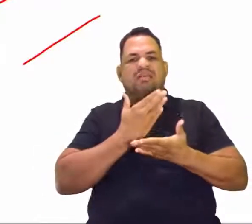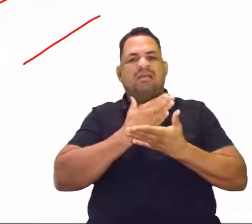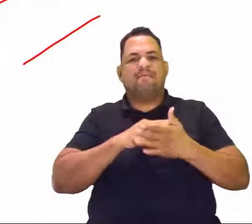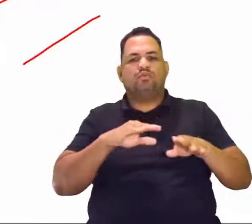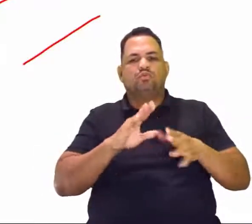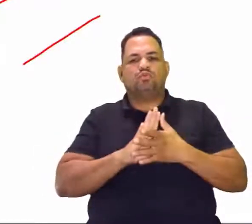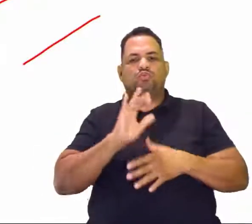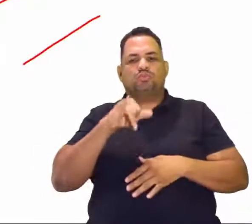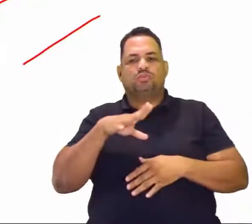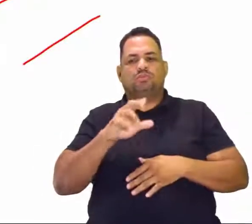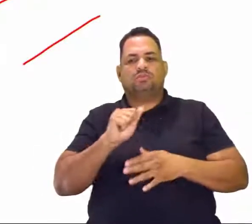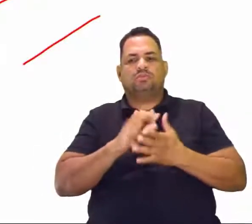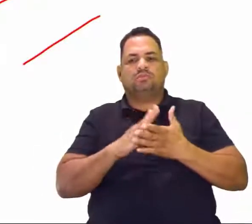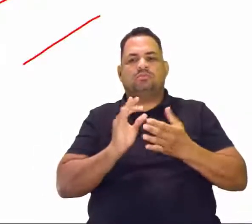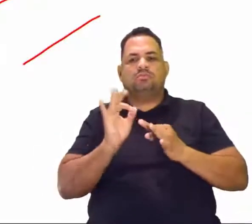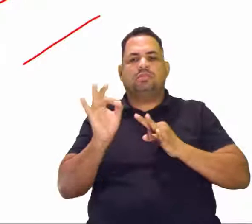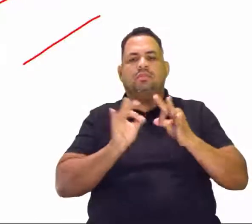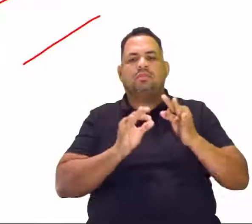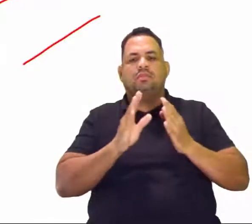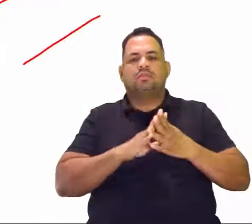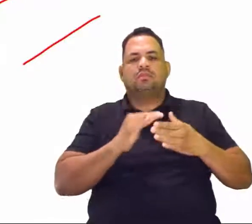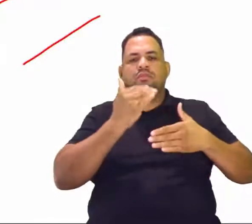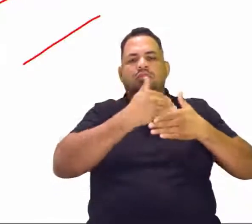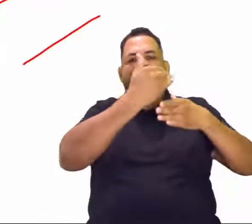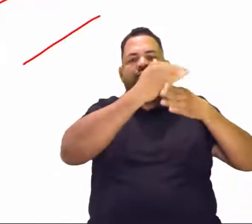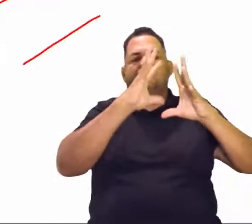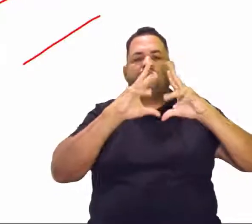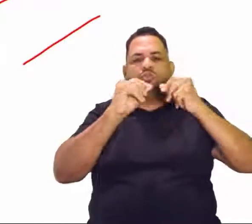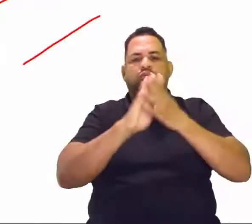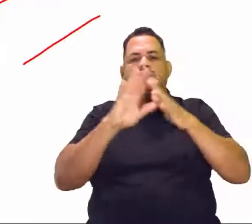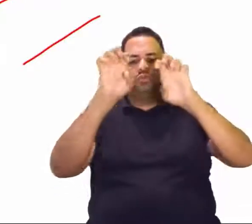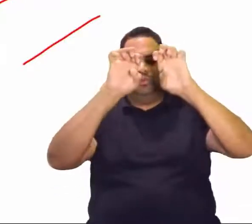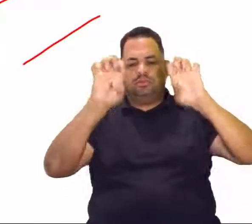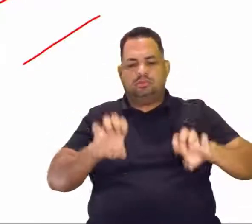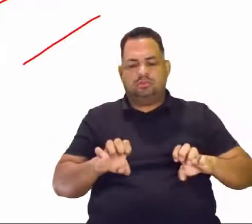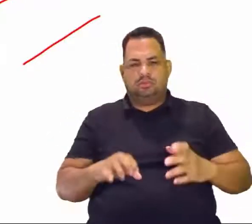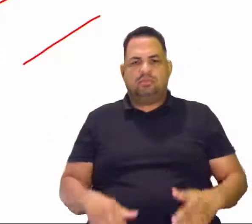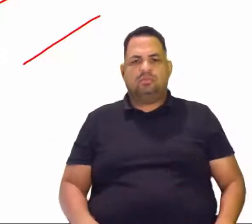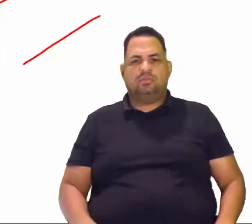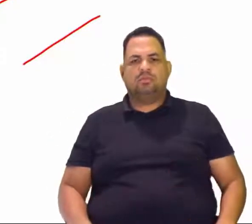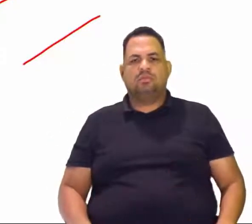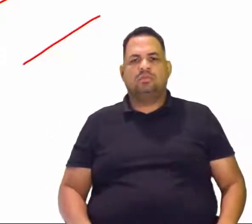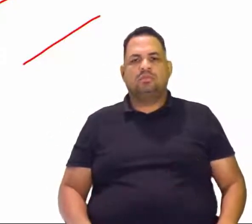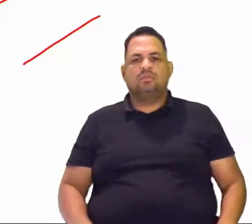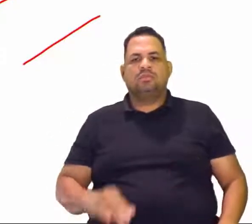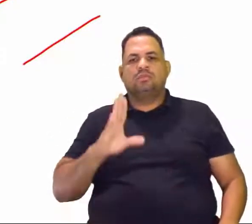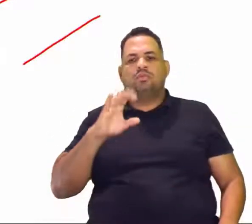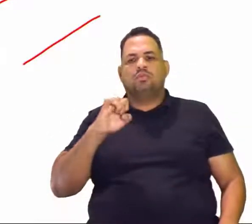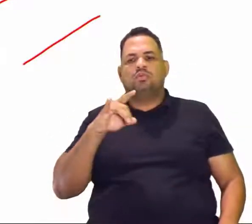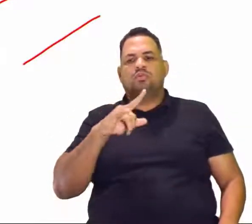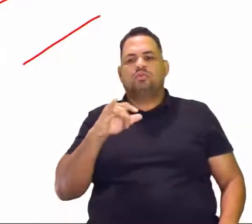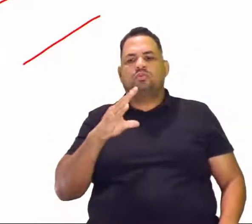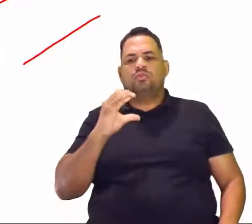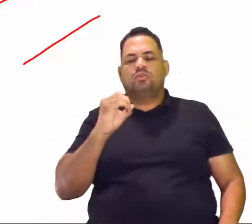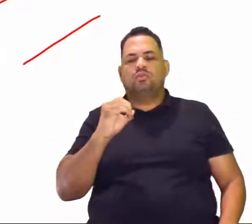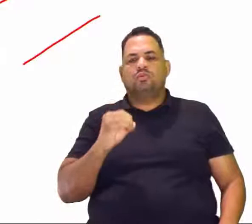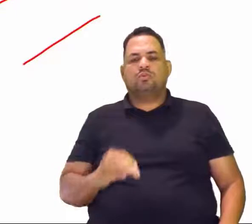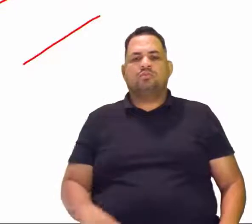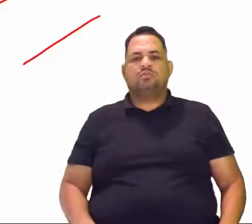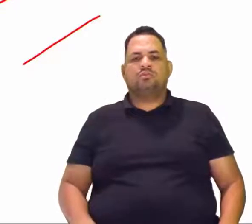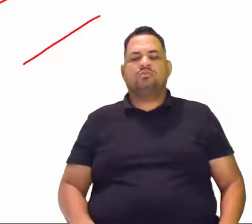incas né para construir toda a estrutura daquela cidade ali com os clientes setra